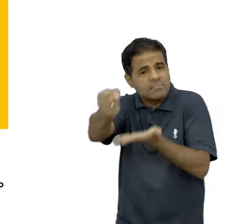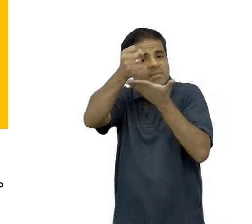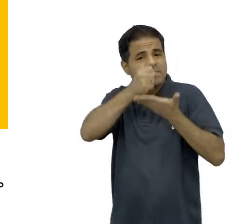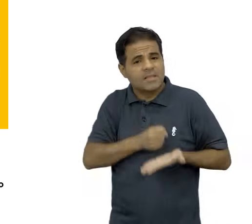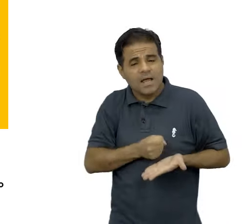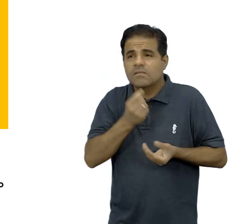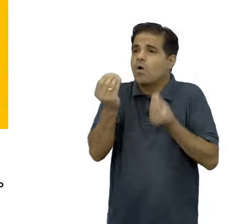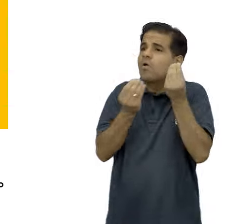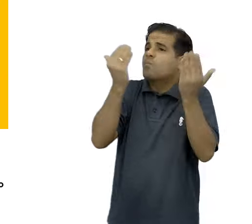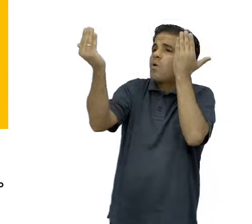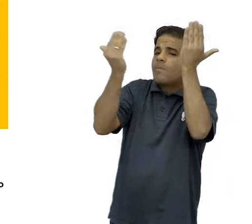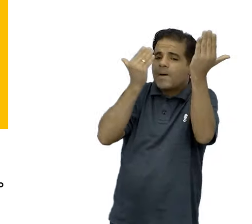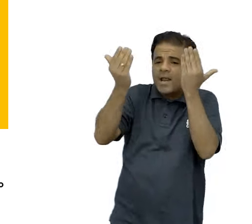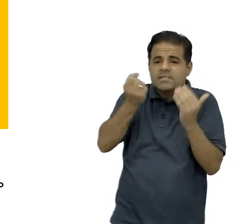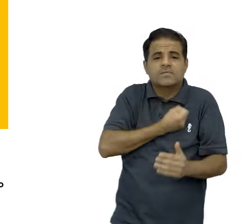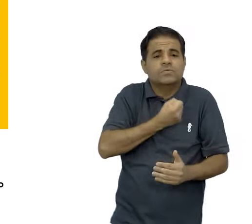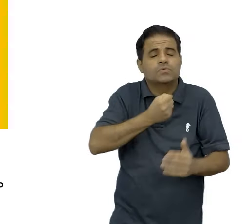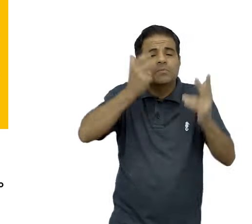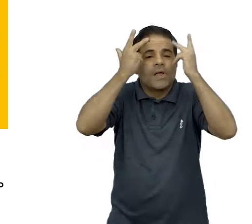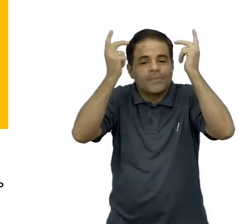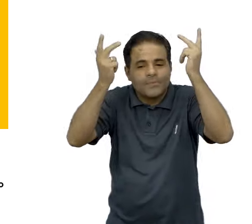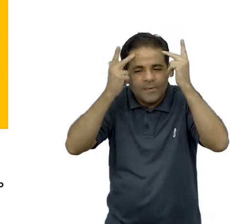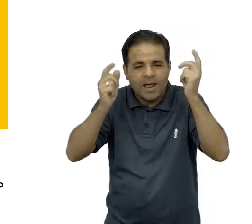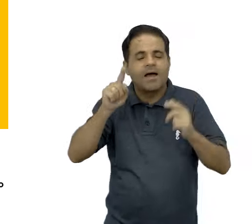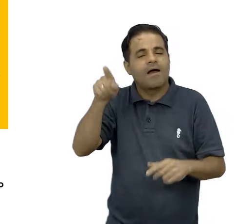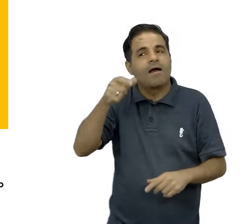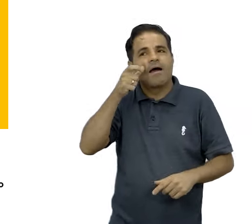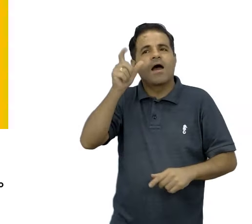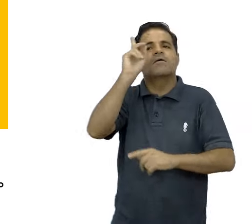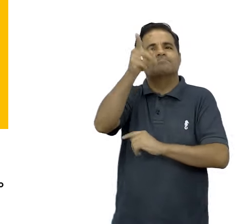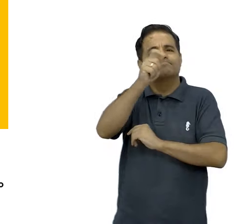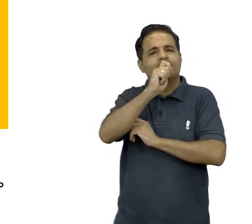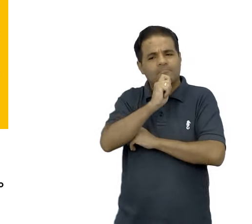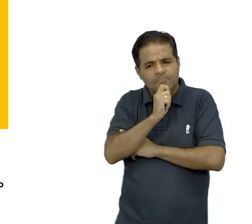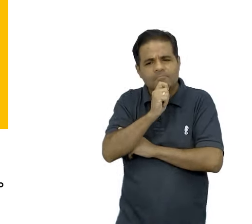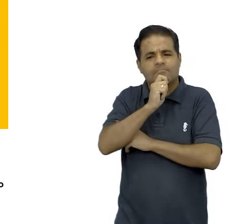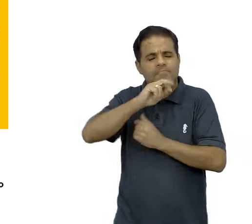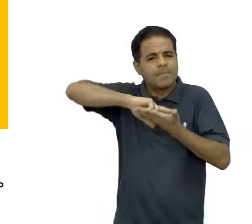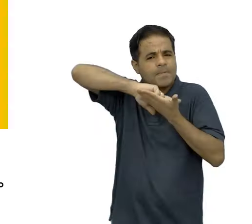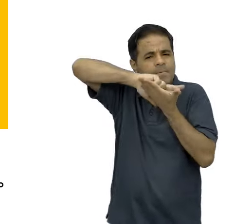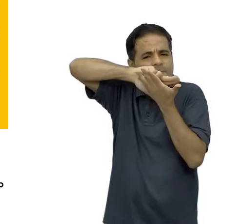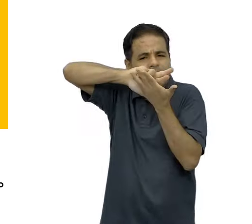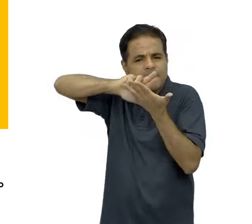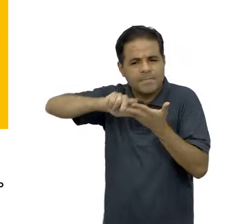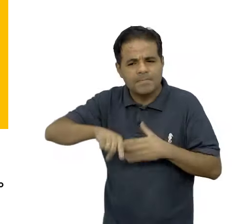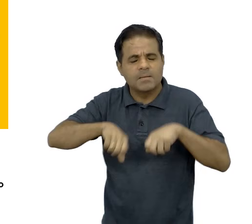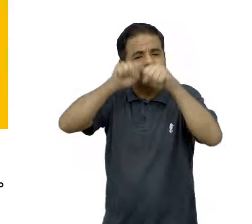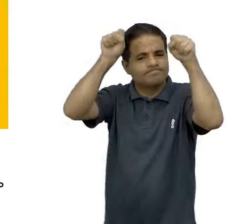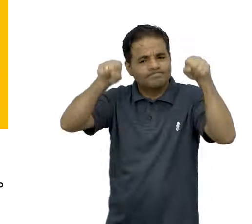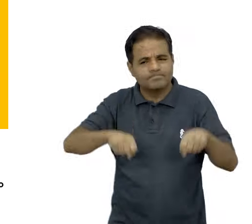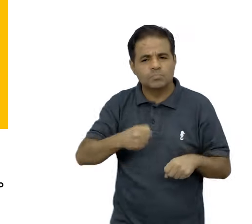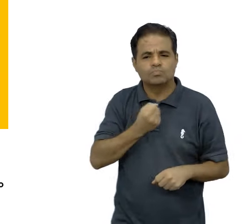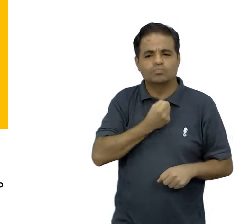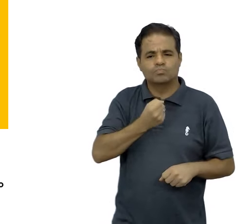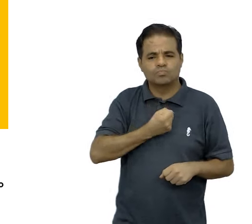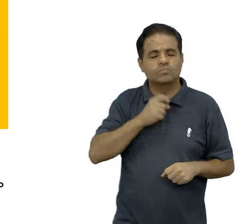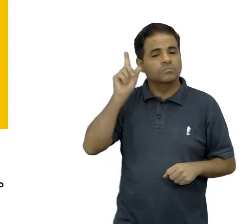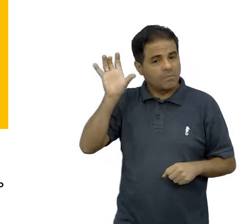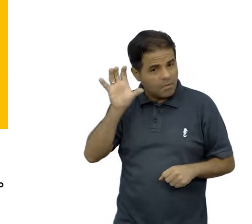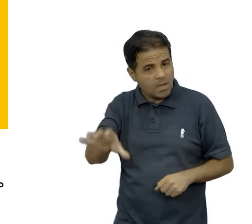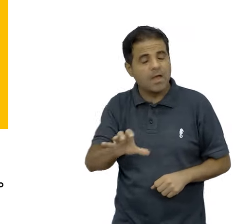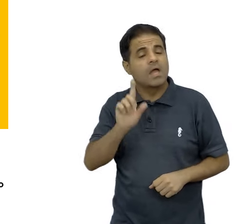de comparação de números naturais, né? Levando em conta as características do sistema de numeração